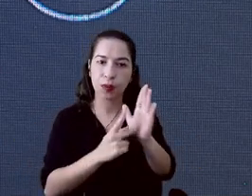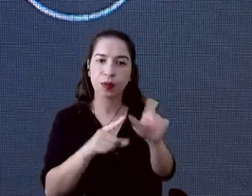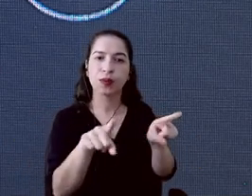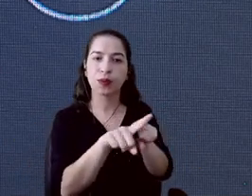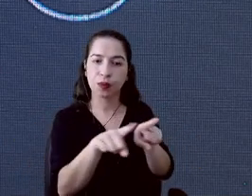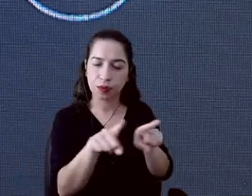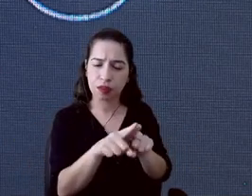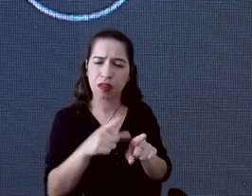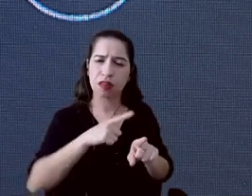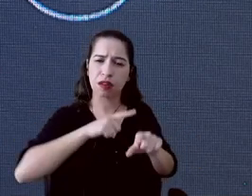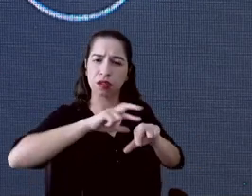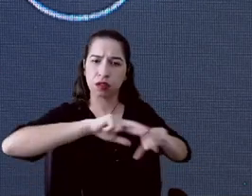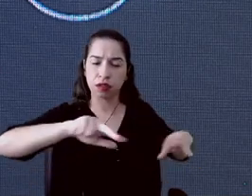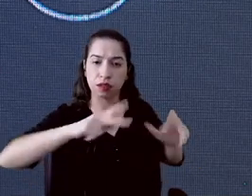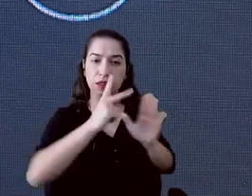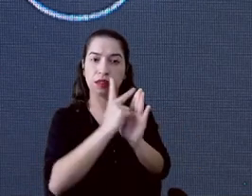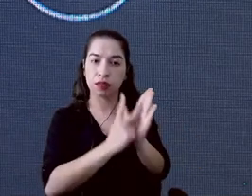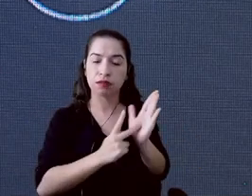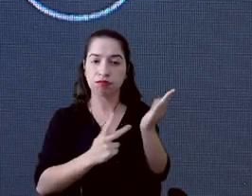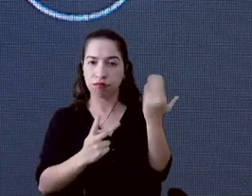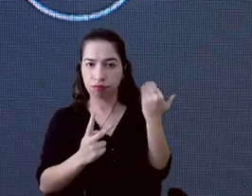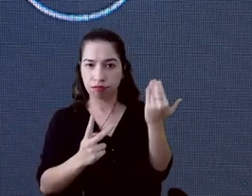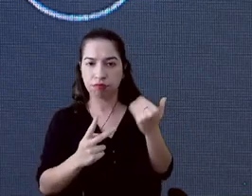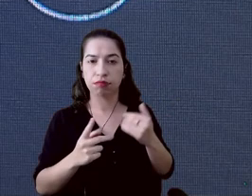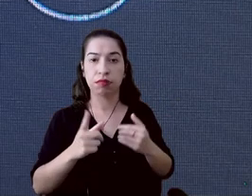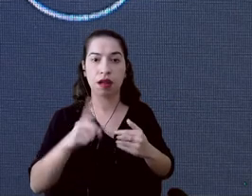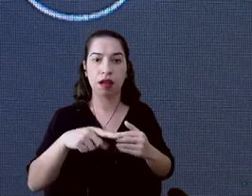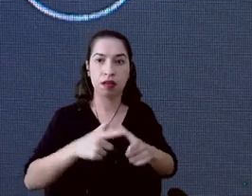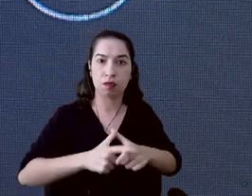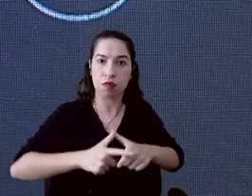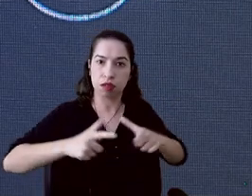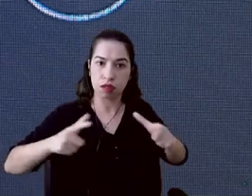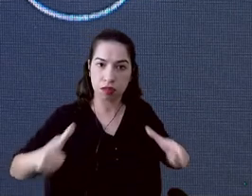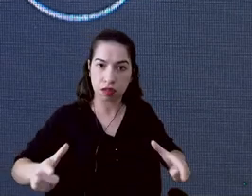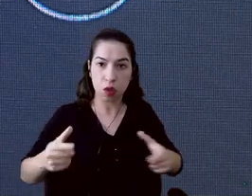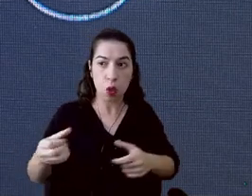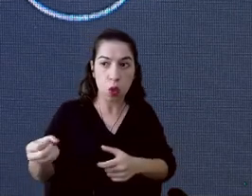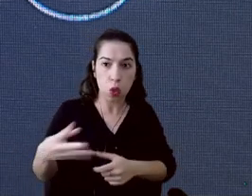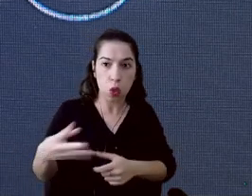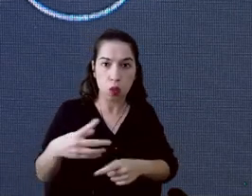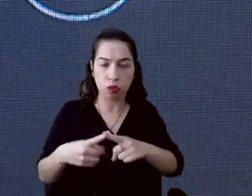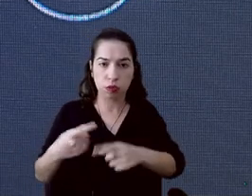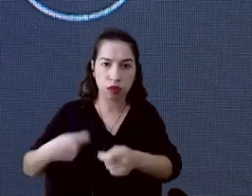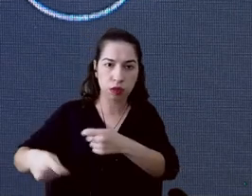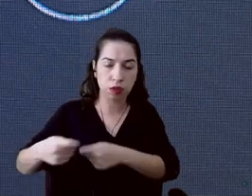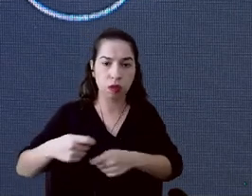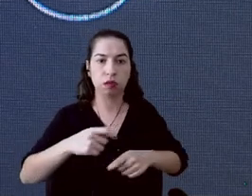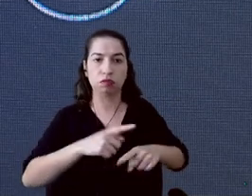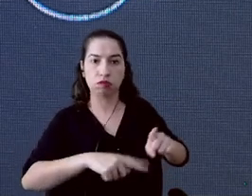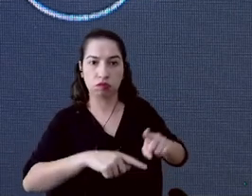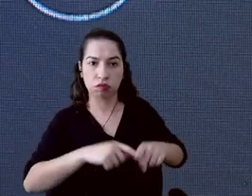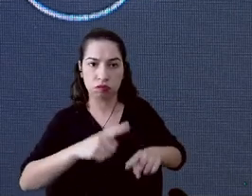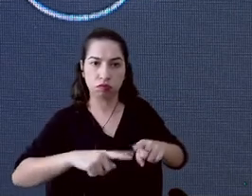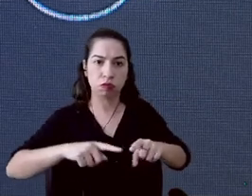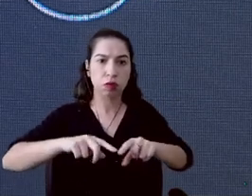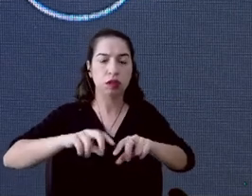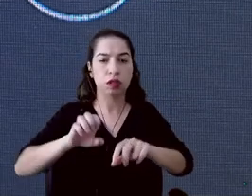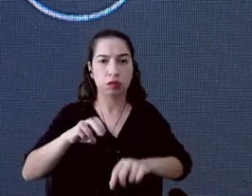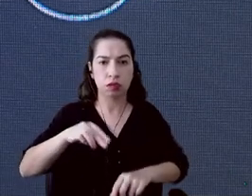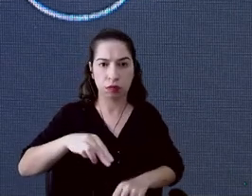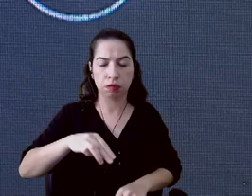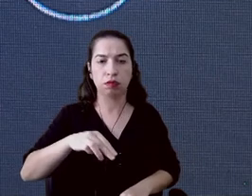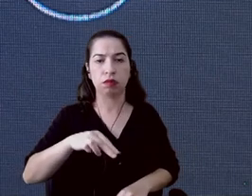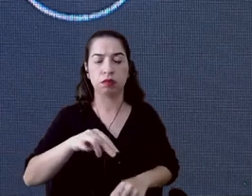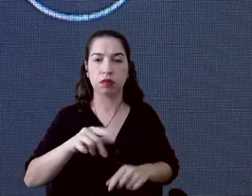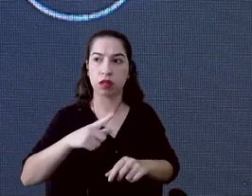projetos de expansão de novas linhas de negócio de produto de Eminem o mundo tava